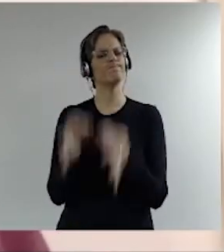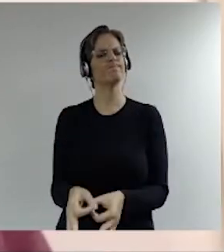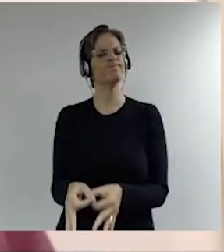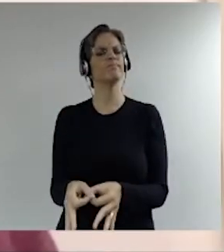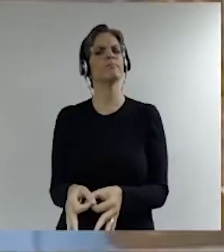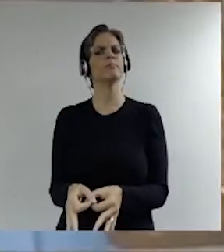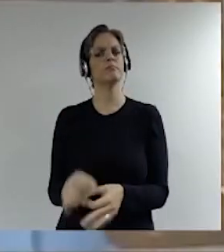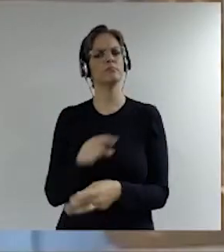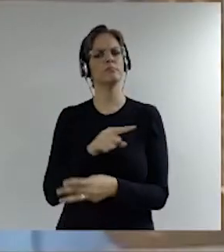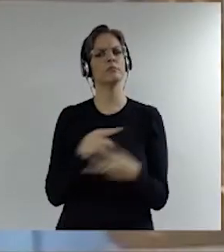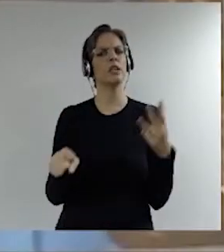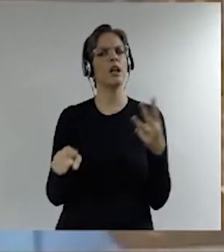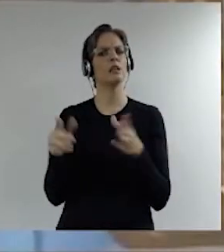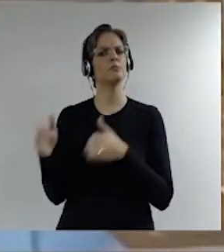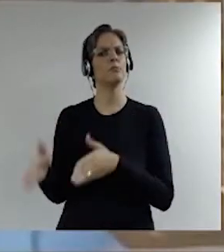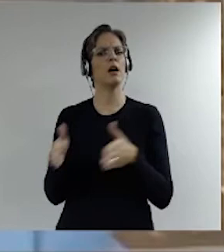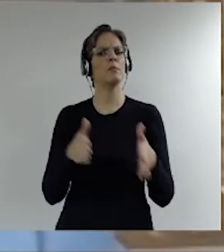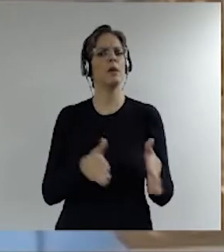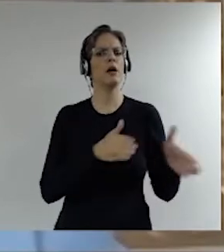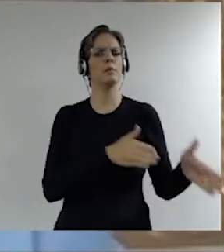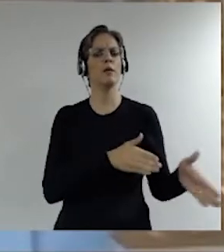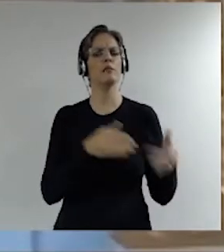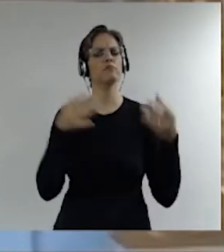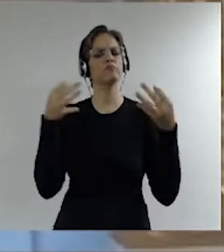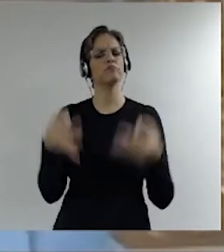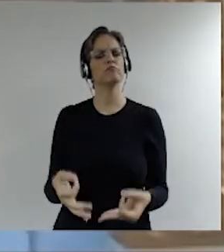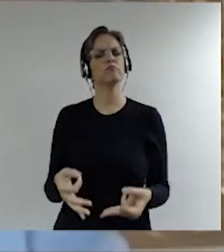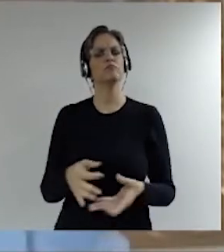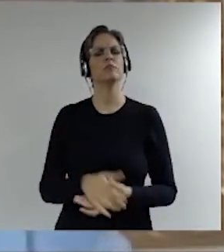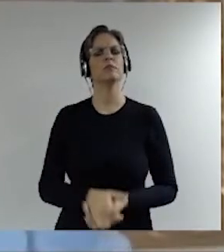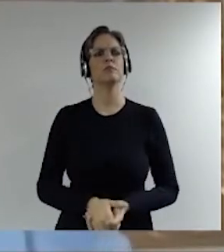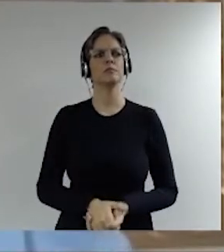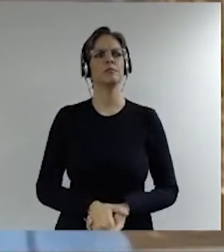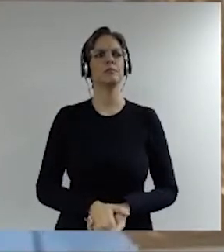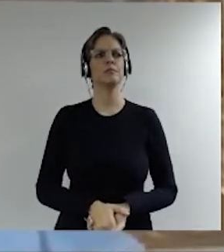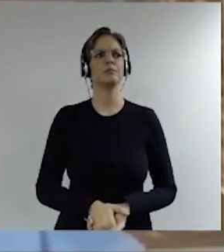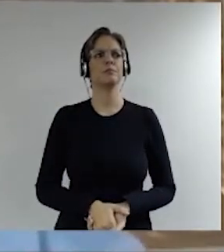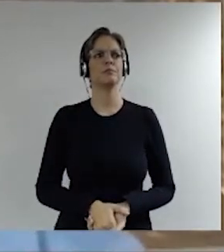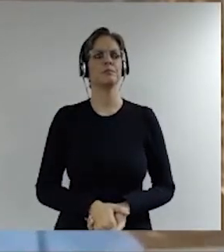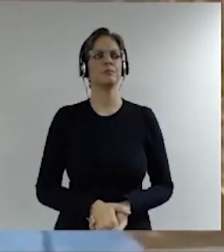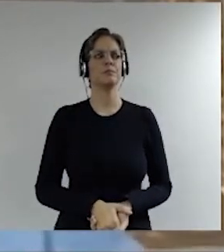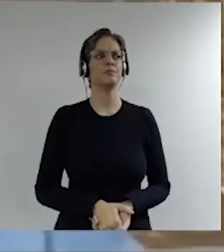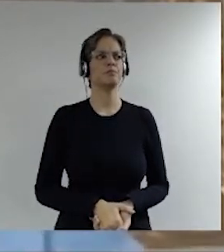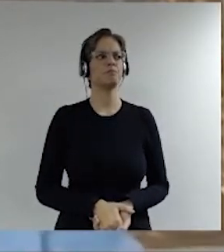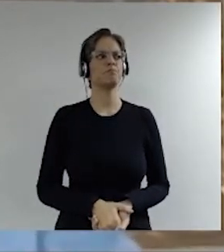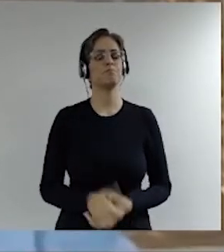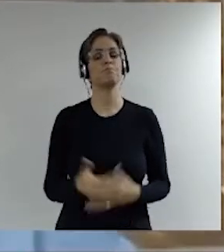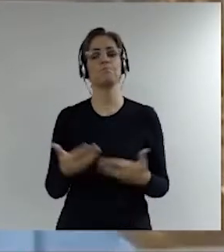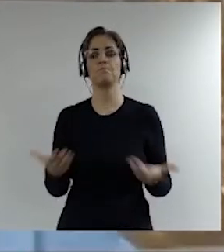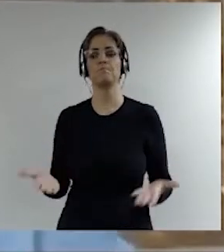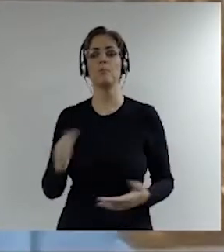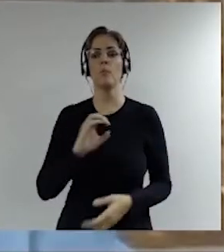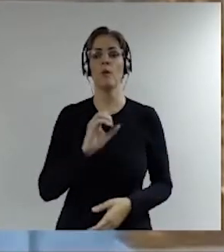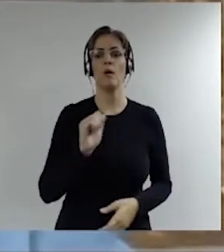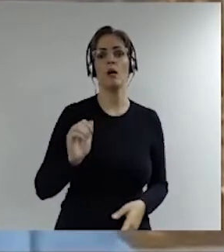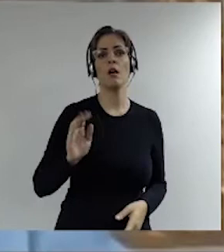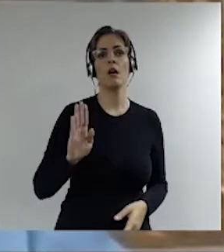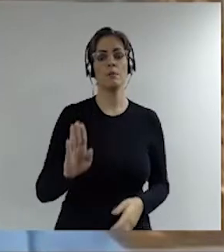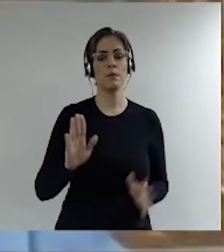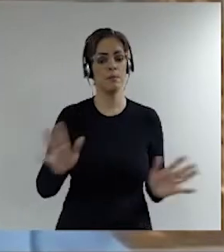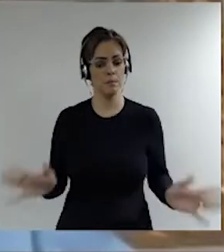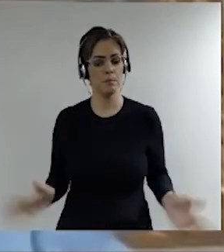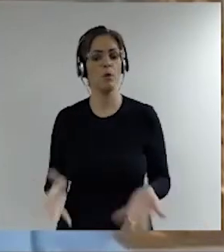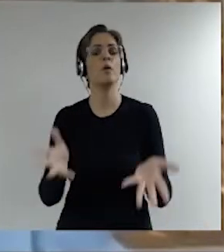recorte em 3 momentos e, como sempre, né, e aqui a gente faz o destaque, o papel da OAB não só em promover esse